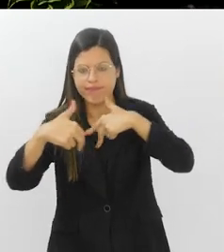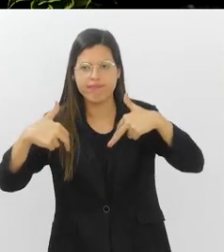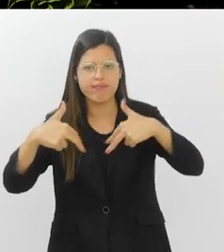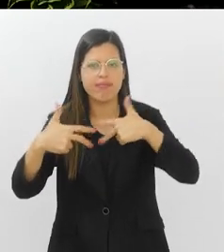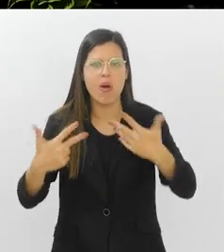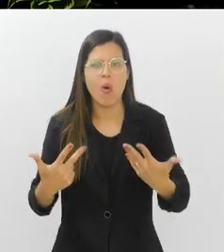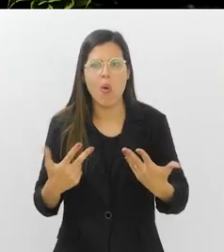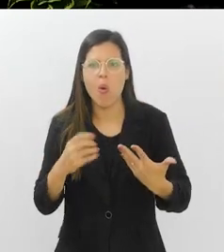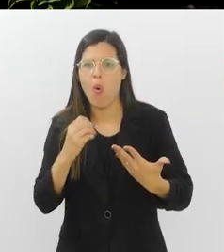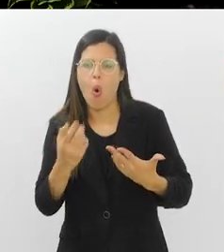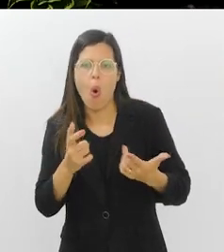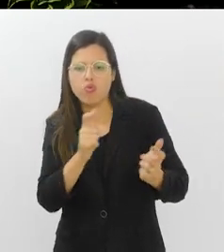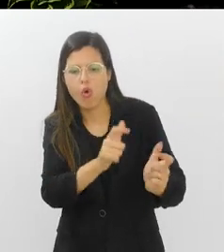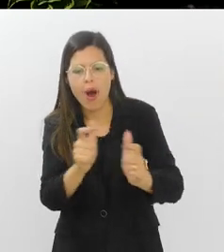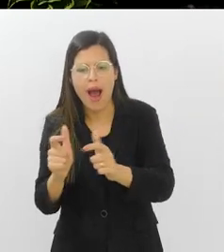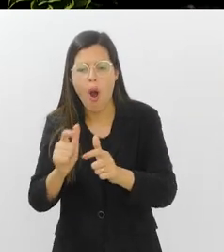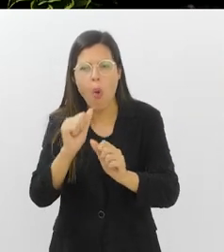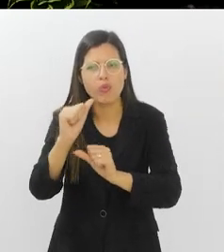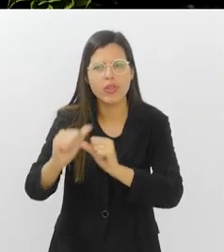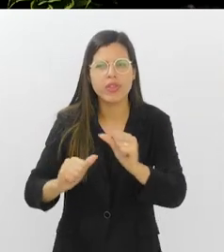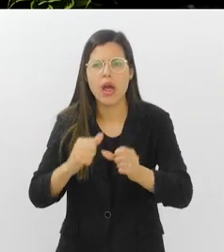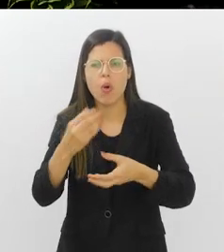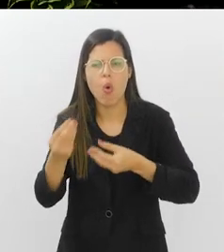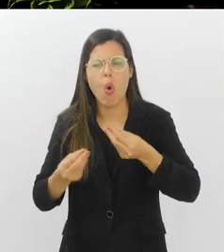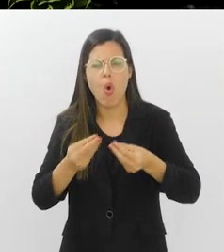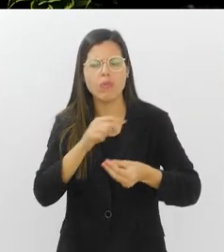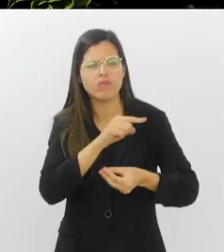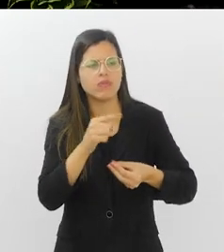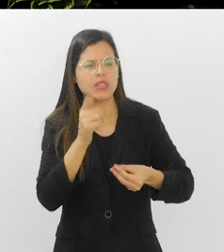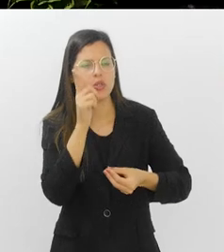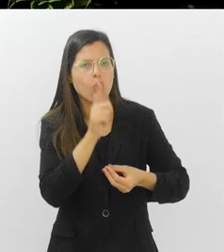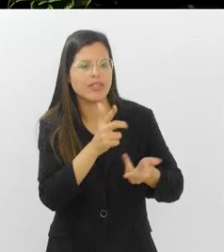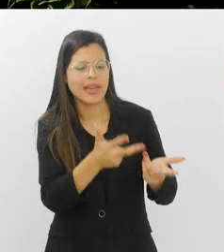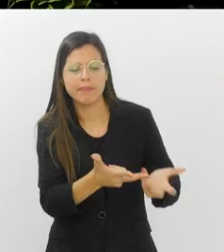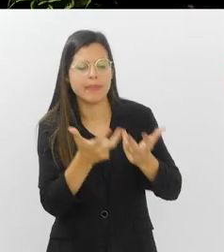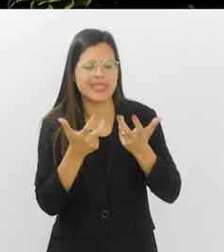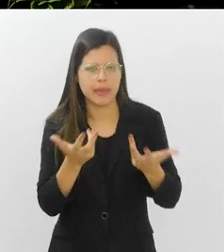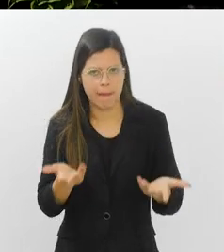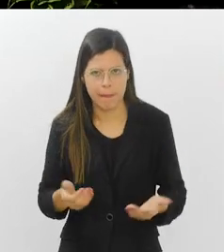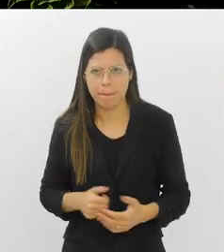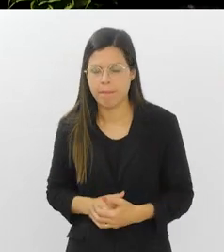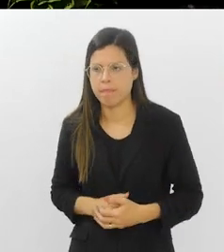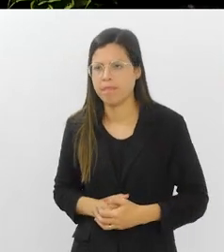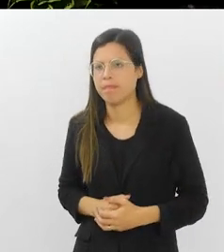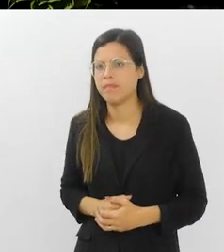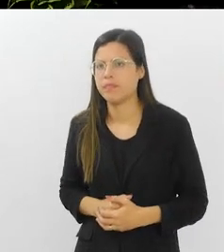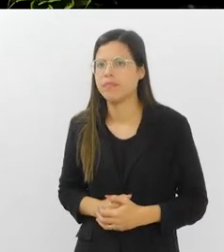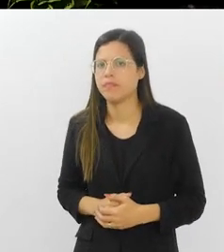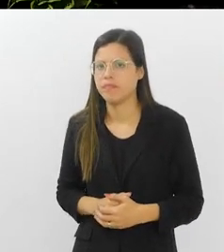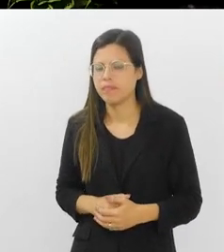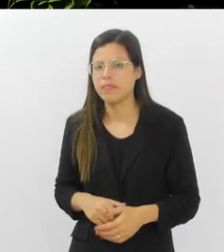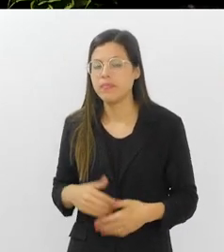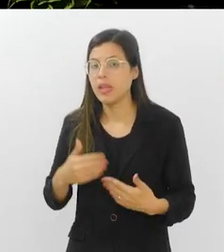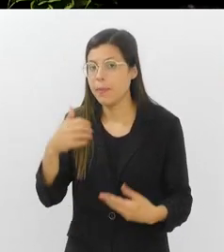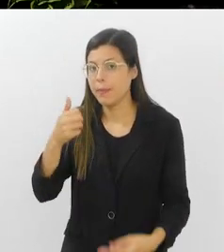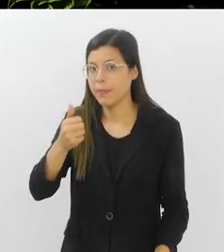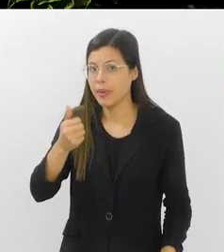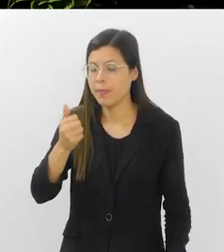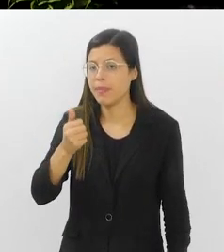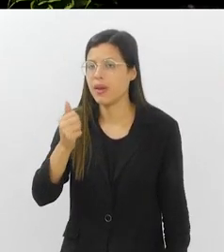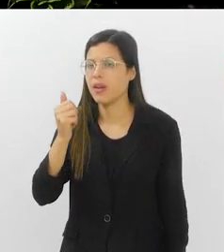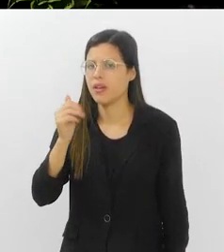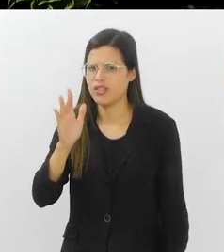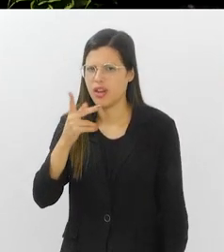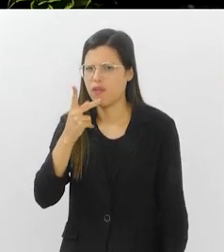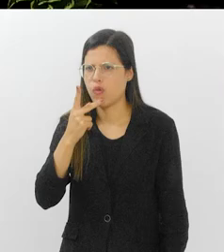um drible ou se posicionar de uma determinada forma como vocês têm essa percepção beleza bom primeiro acho